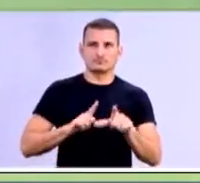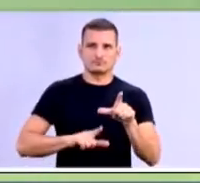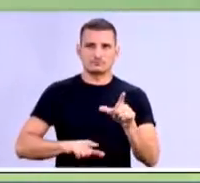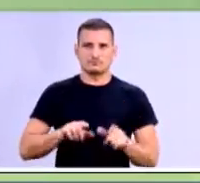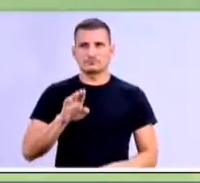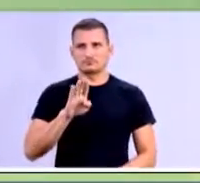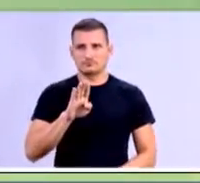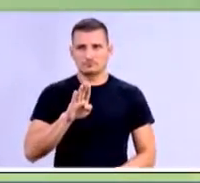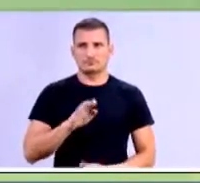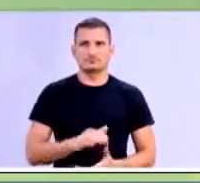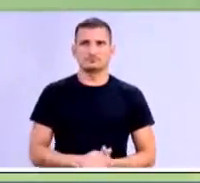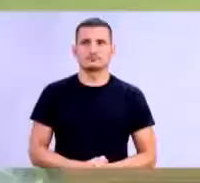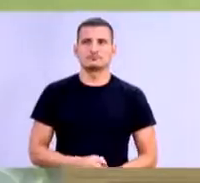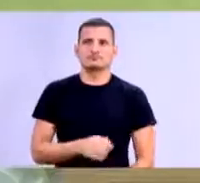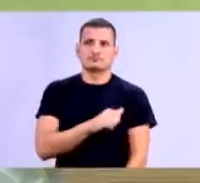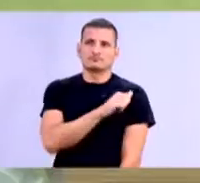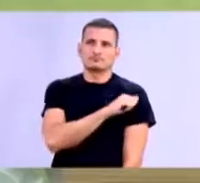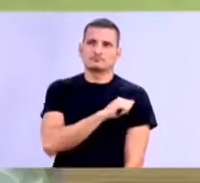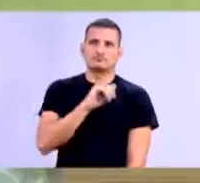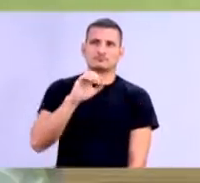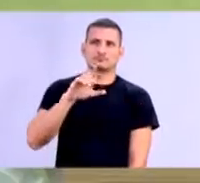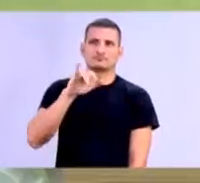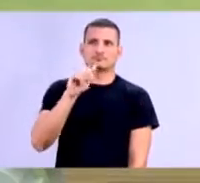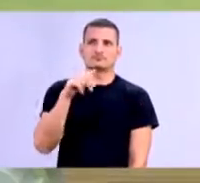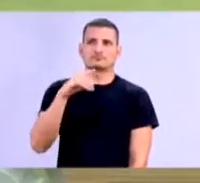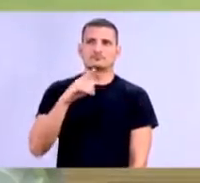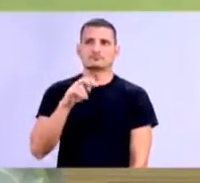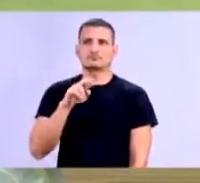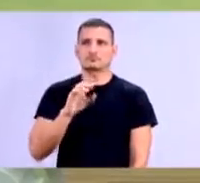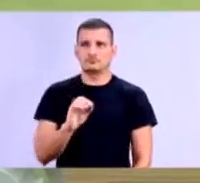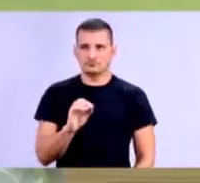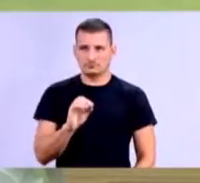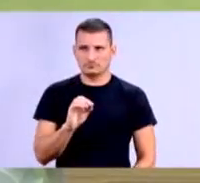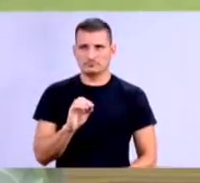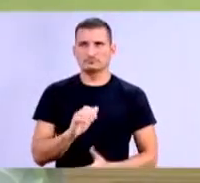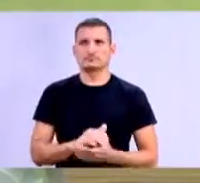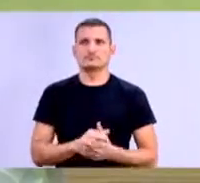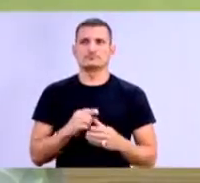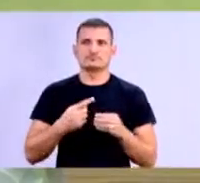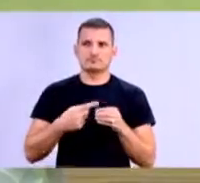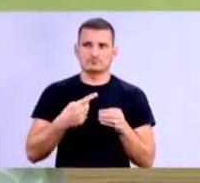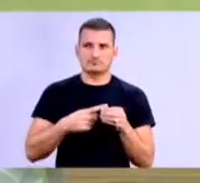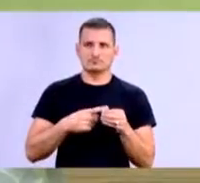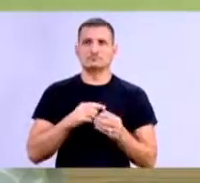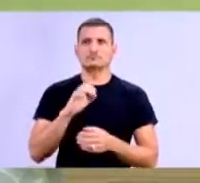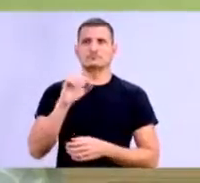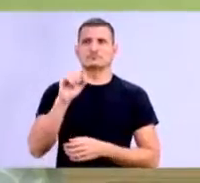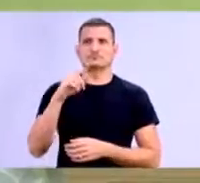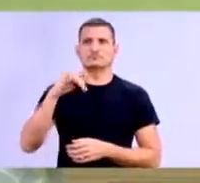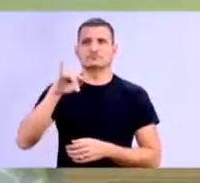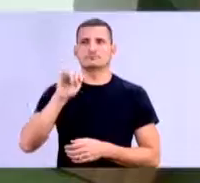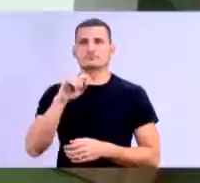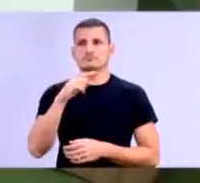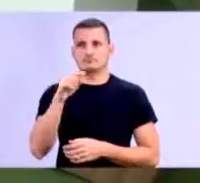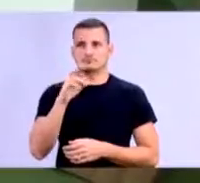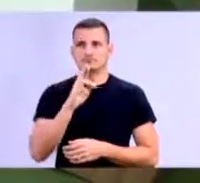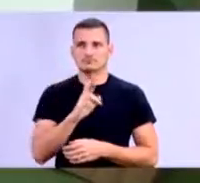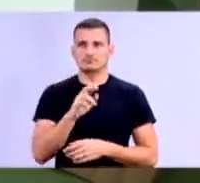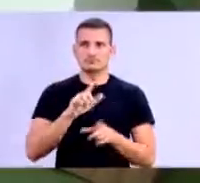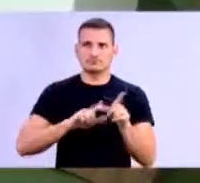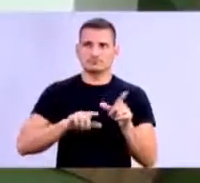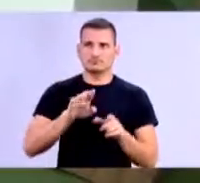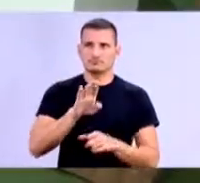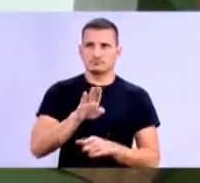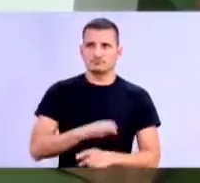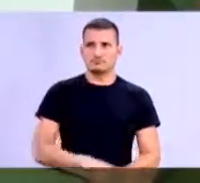O aluno Eliandro também, professora, lá de Espigão do Oeste, disse letra B. Ok. Entendeu bem? Então,